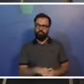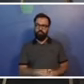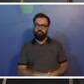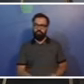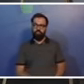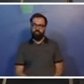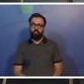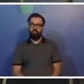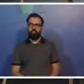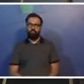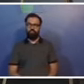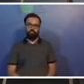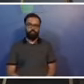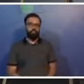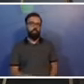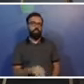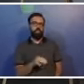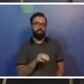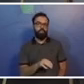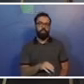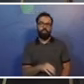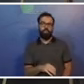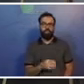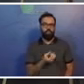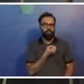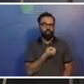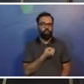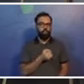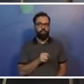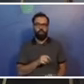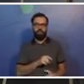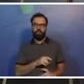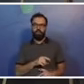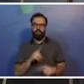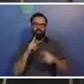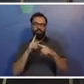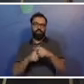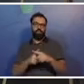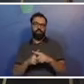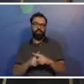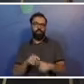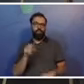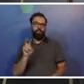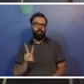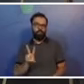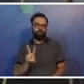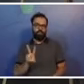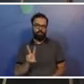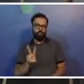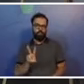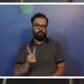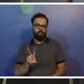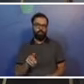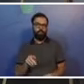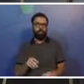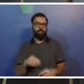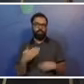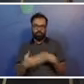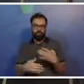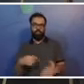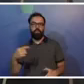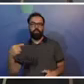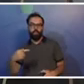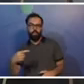Frederico multiplicou, pensou em um número, multiplicou por 2, subtraiu